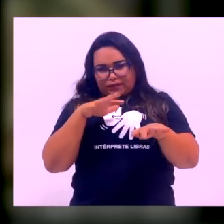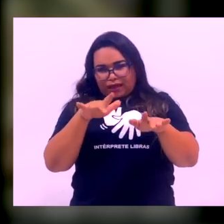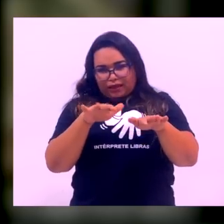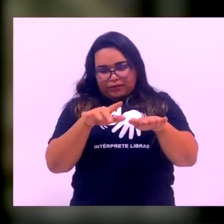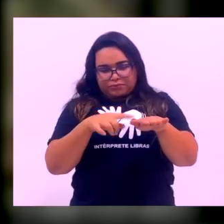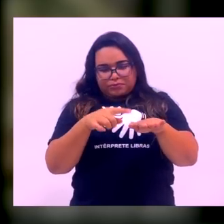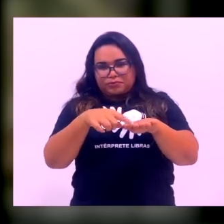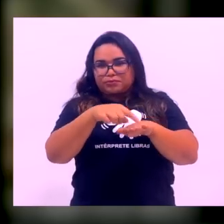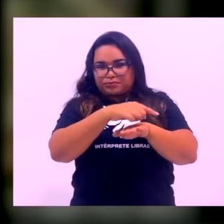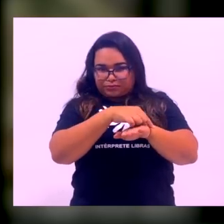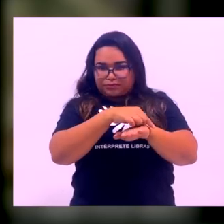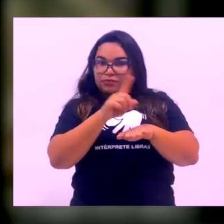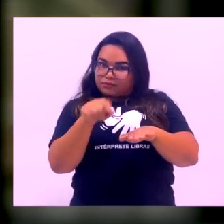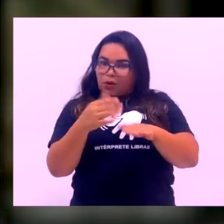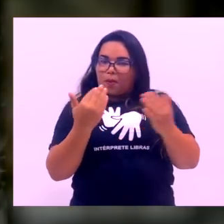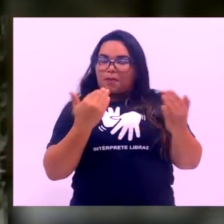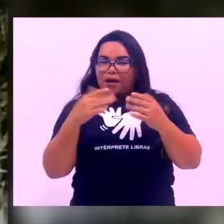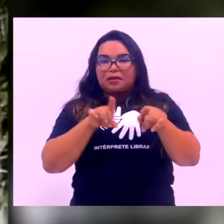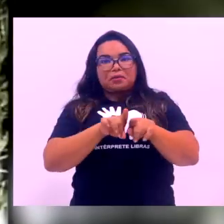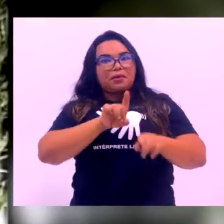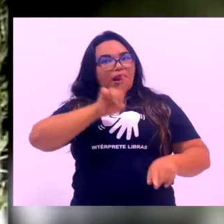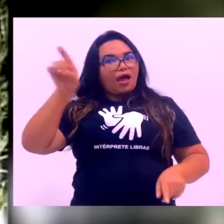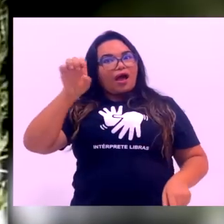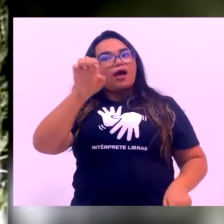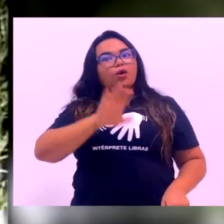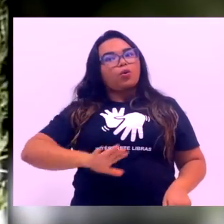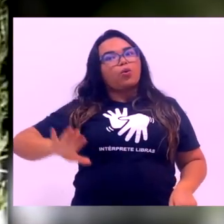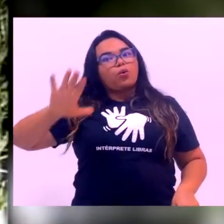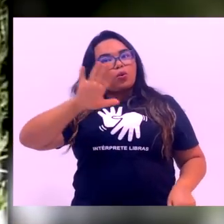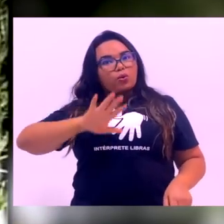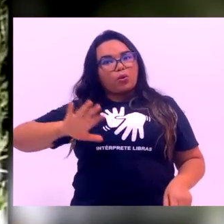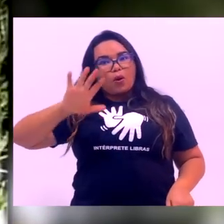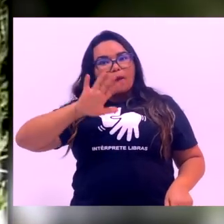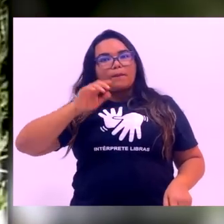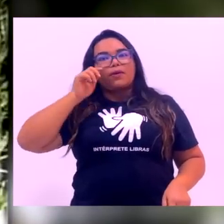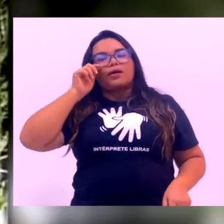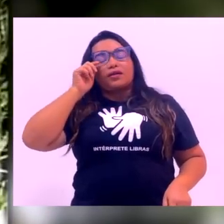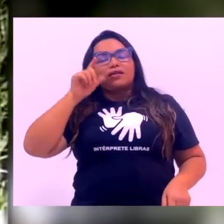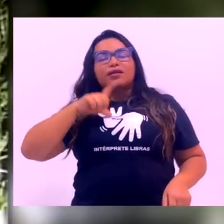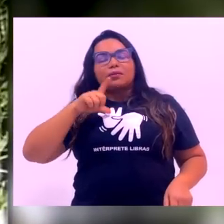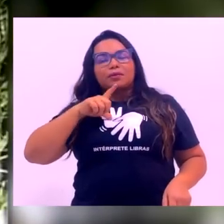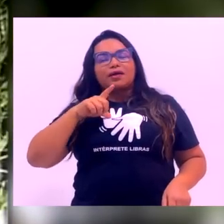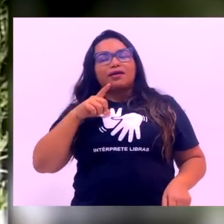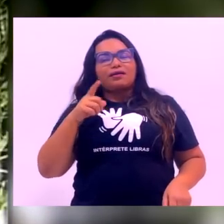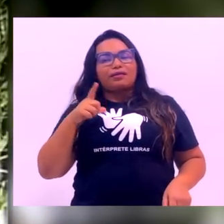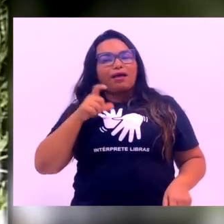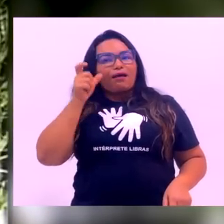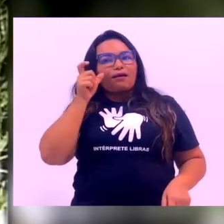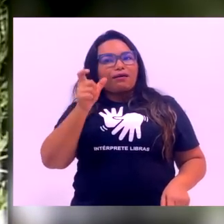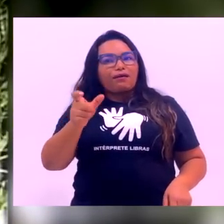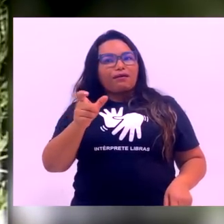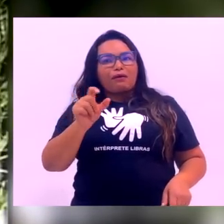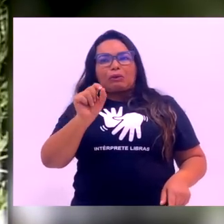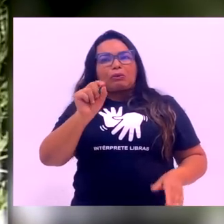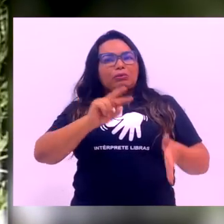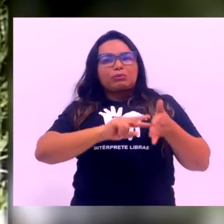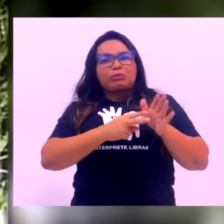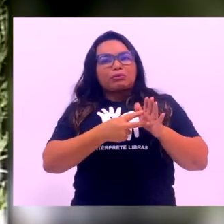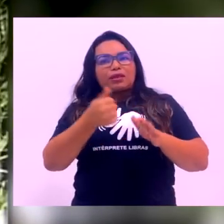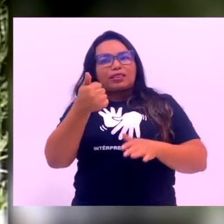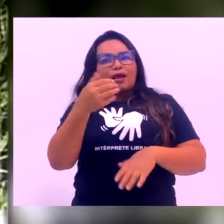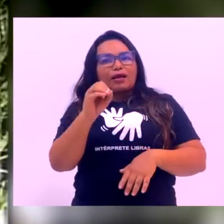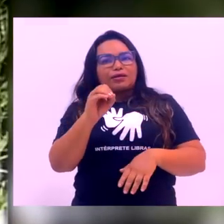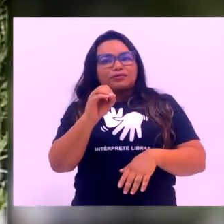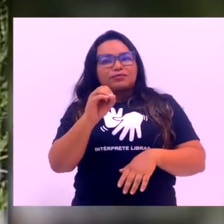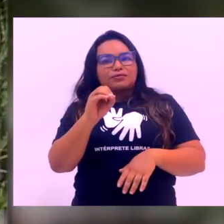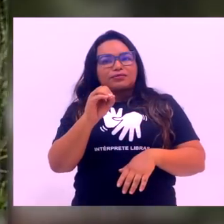Havia 10 dedos. Agora, esses 10 dedos são muito interessantes. De onde é